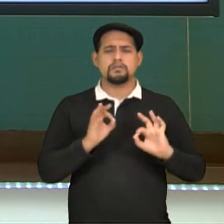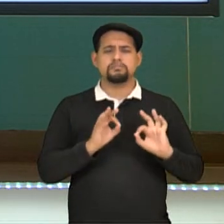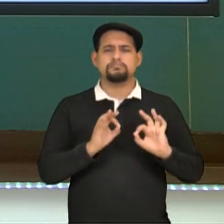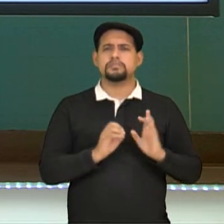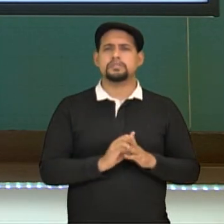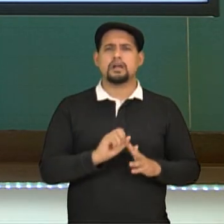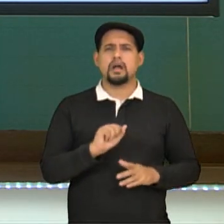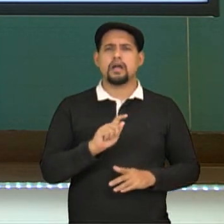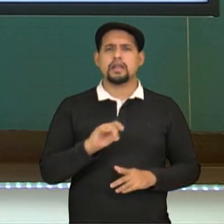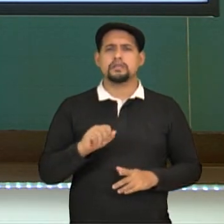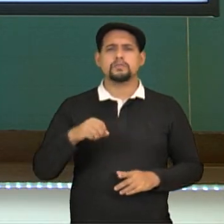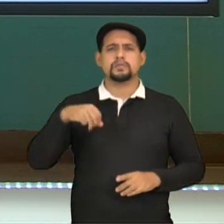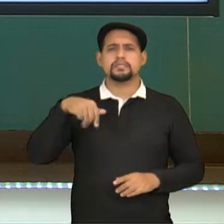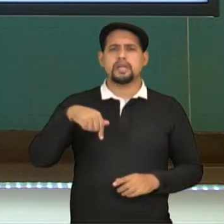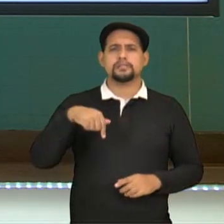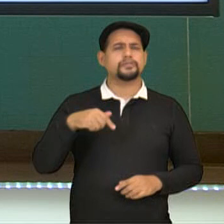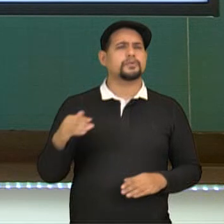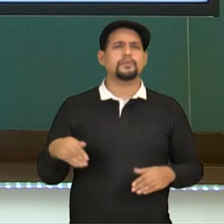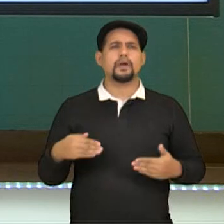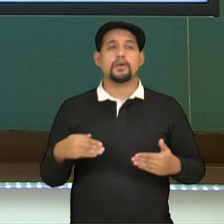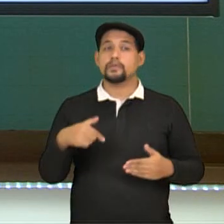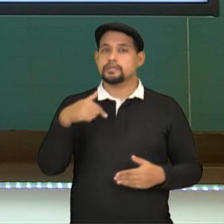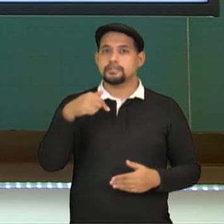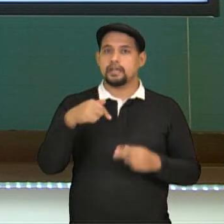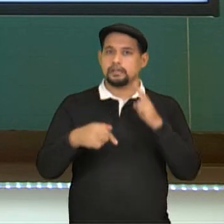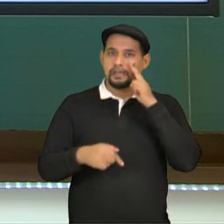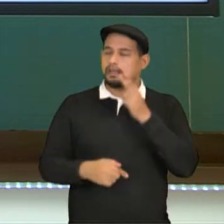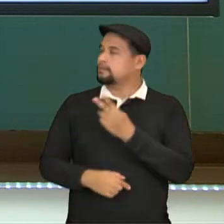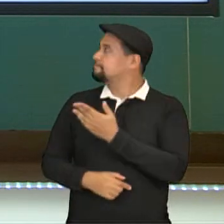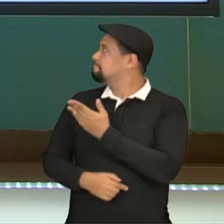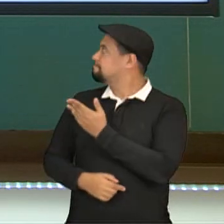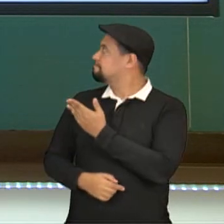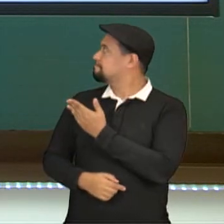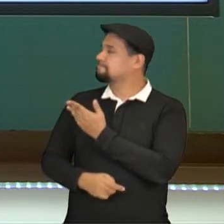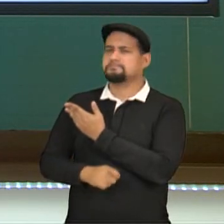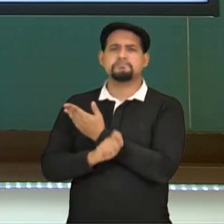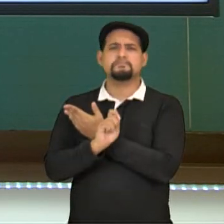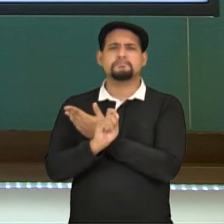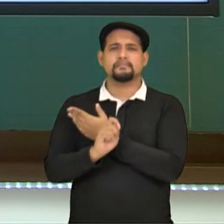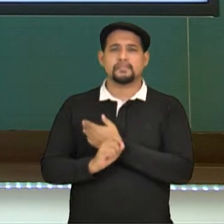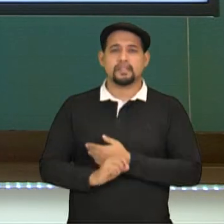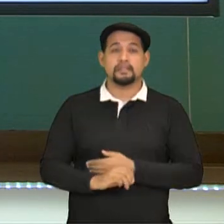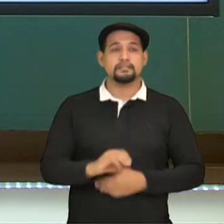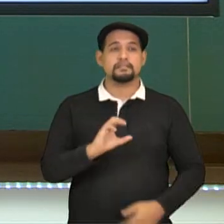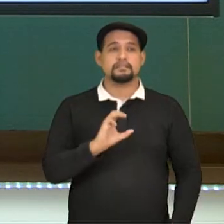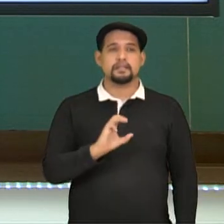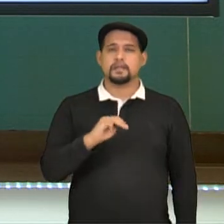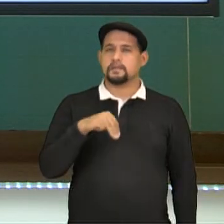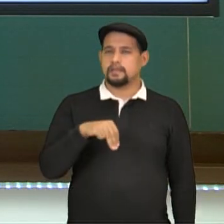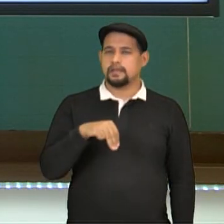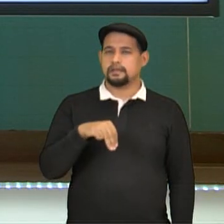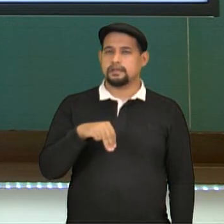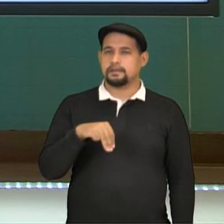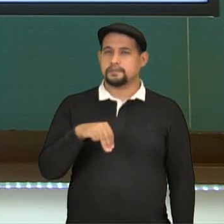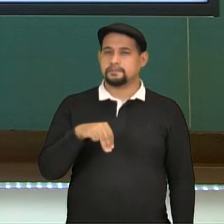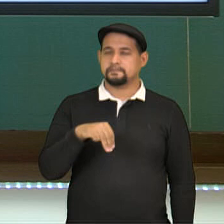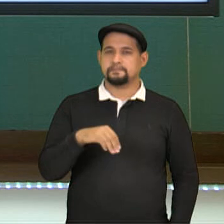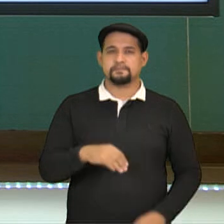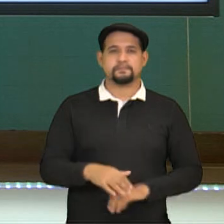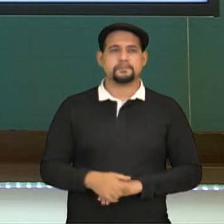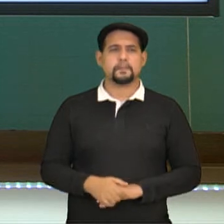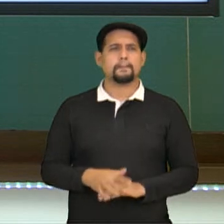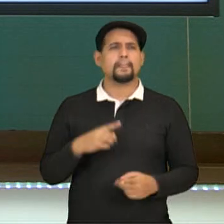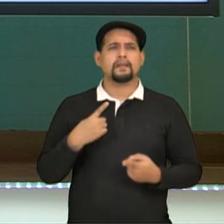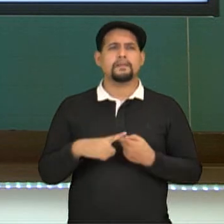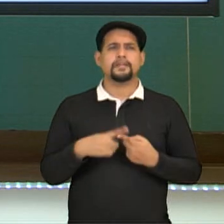algarismo 7? Bom, o 7, ele está nessa ordem aqui, que é quem? Centena de milhar.